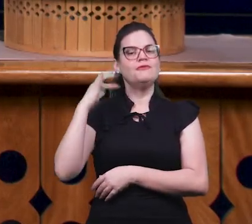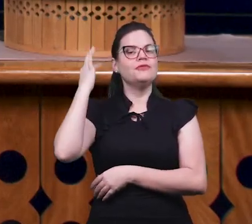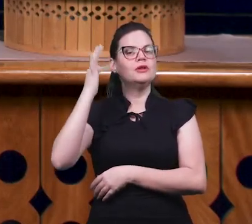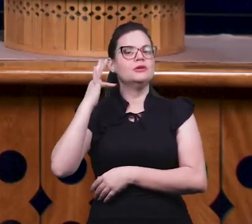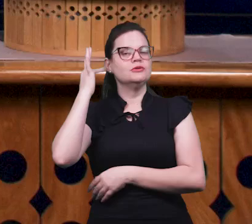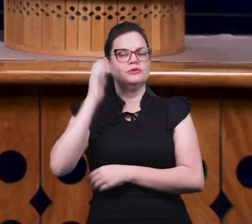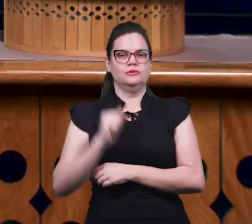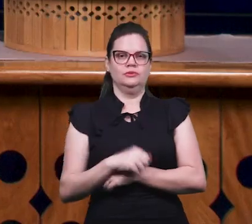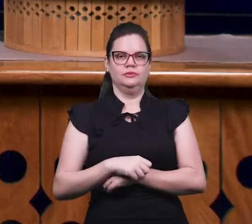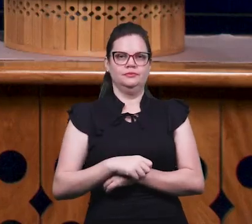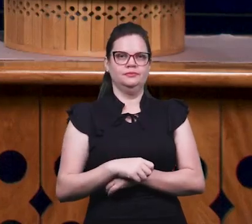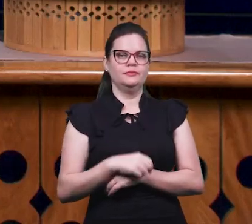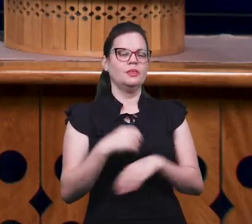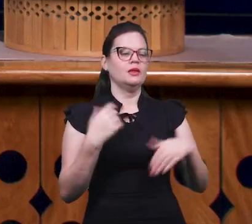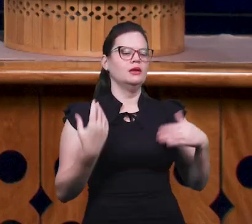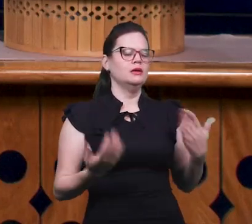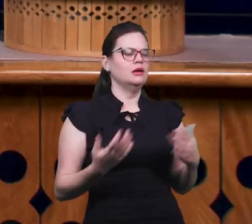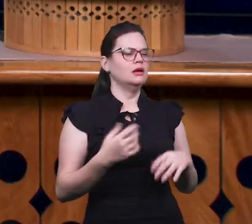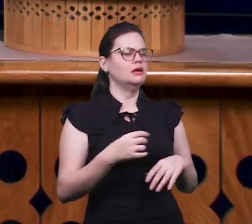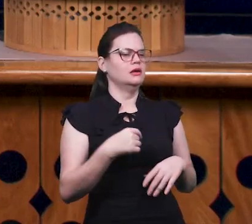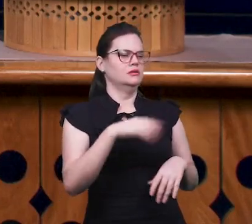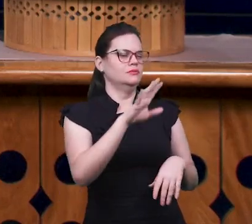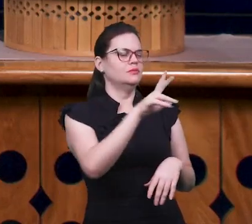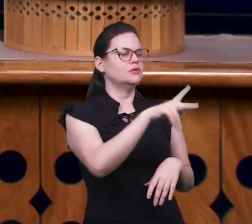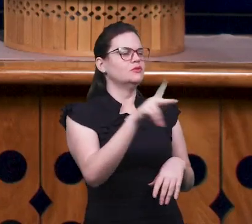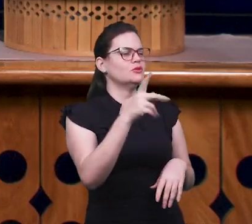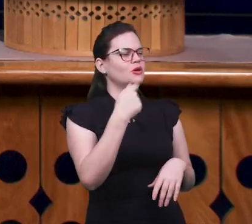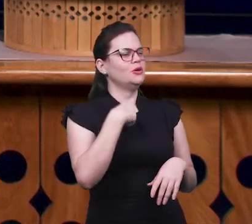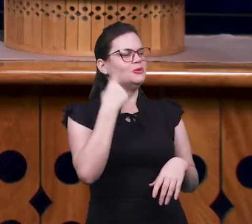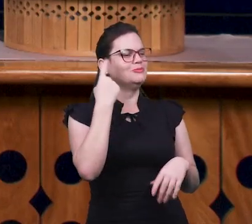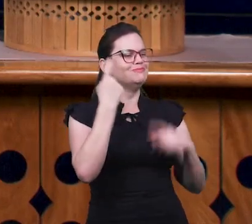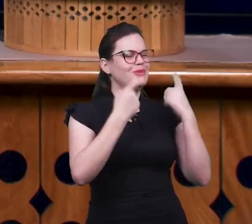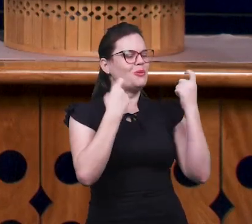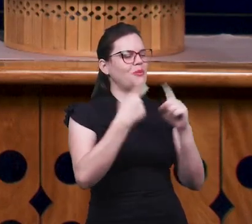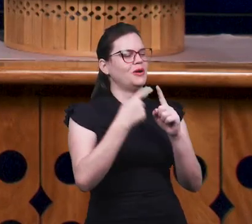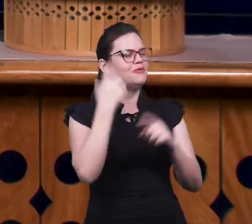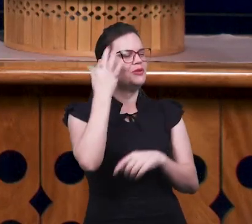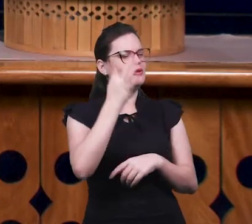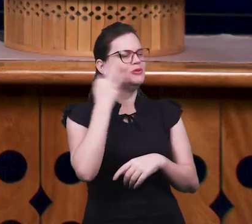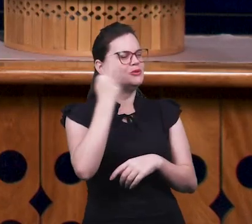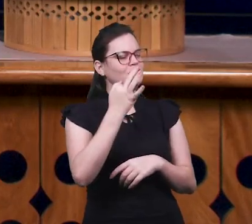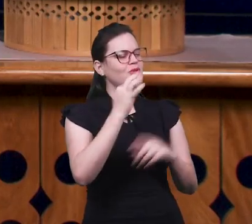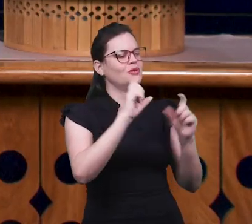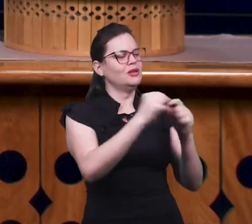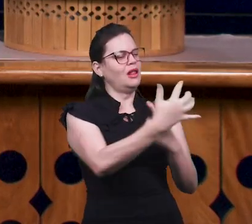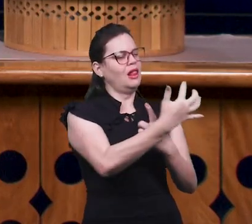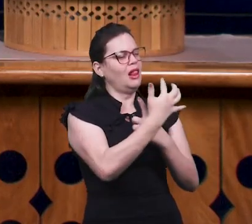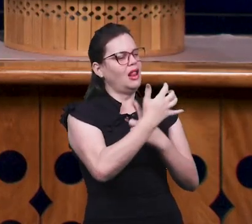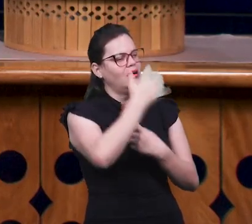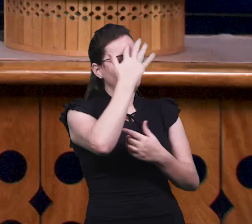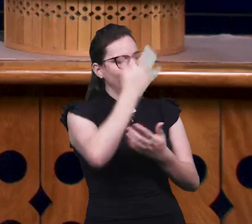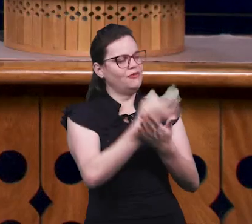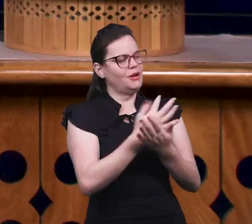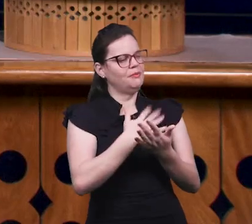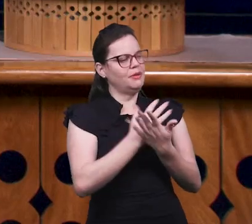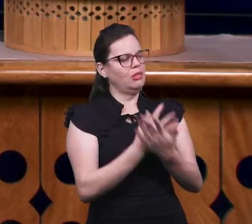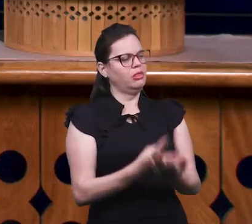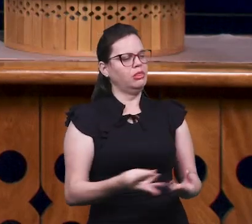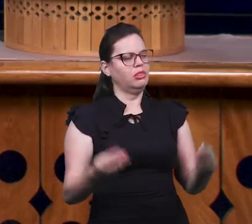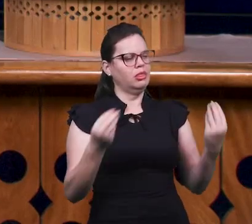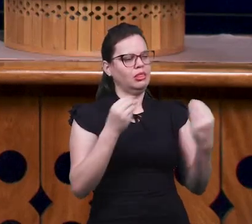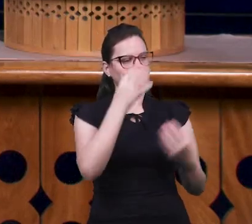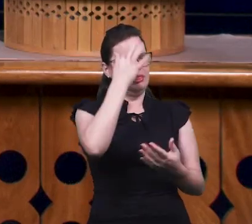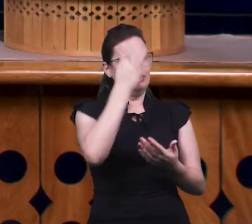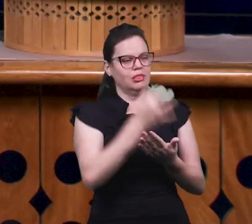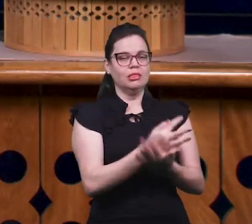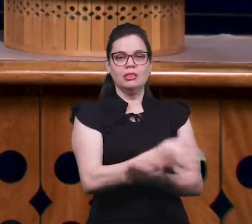fé. A filosofia está tirando a minha fé. O professor de filosofia falou com ele: ó, meu jovem, se a filosofia está abatendo a